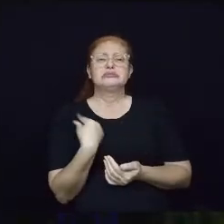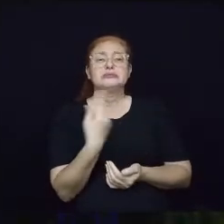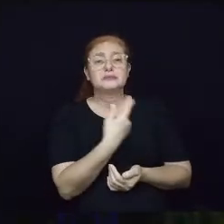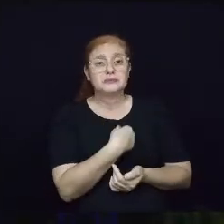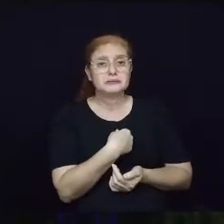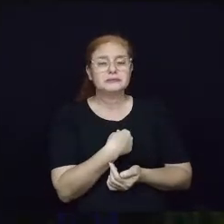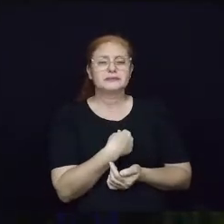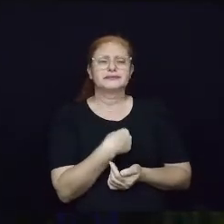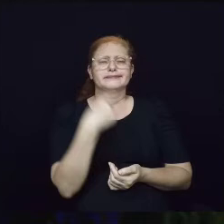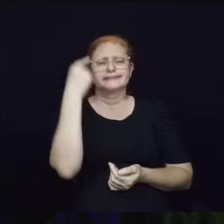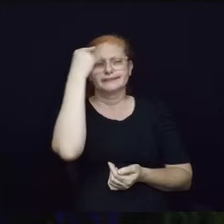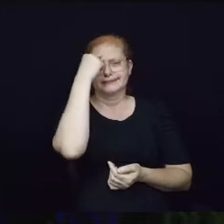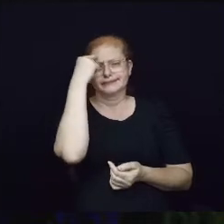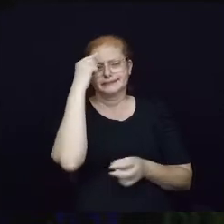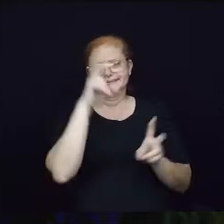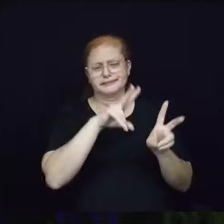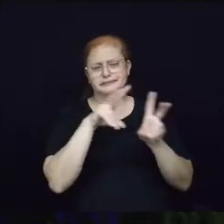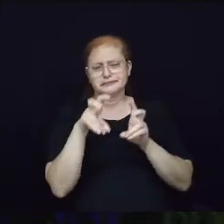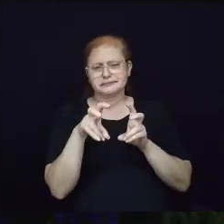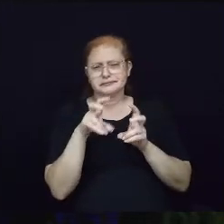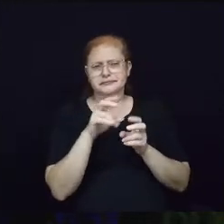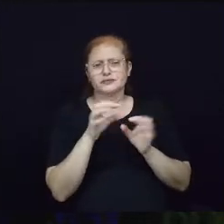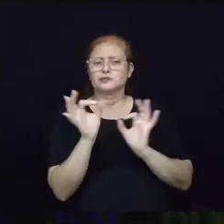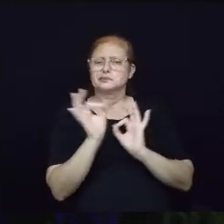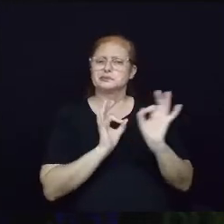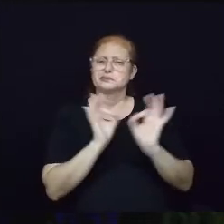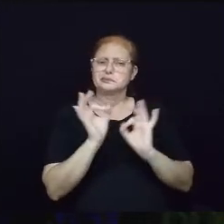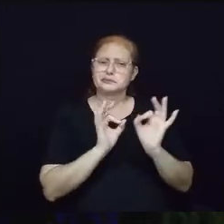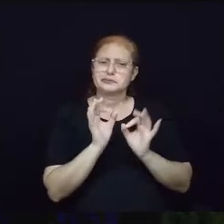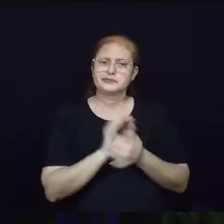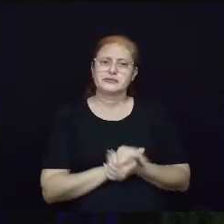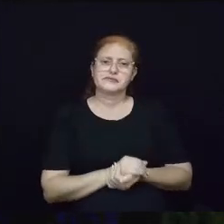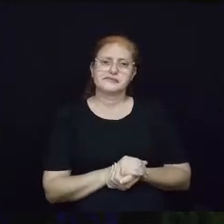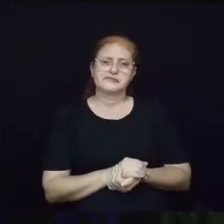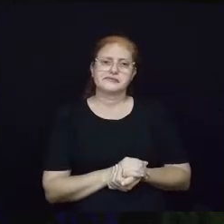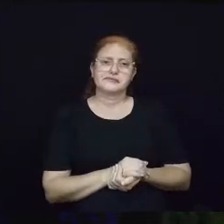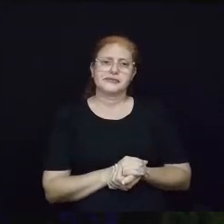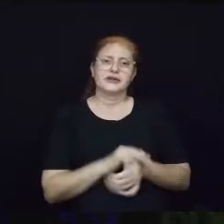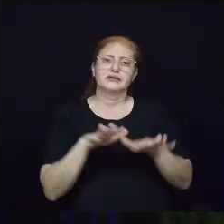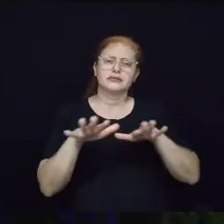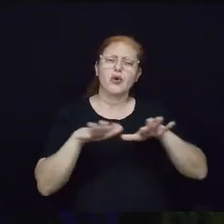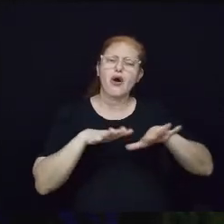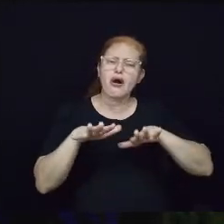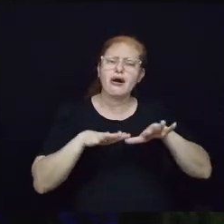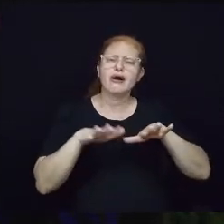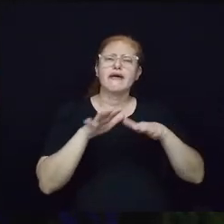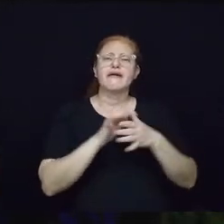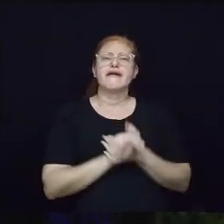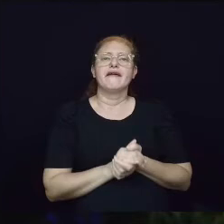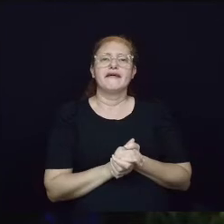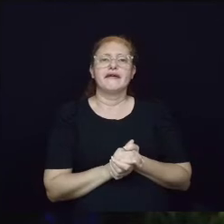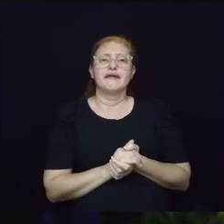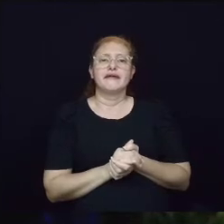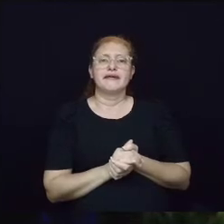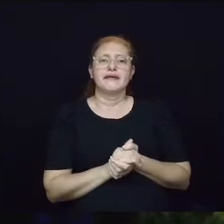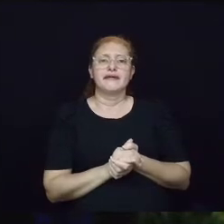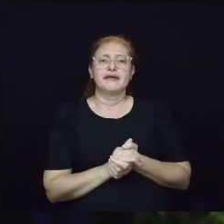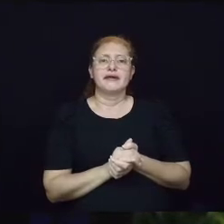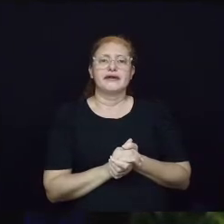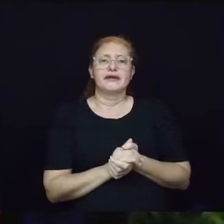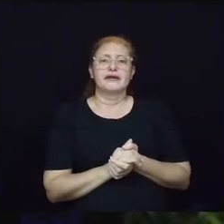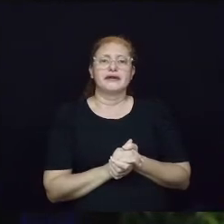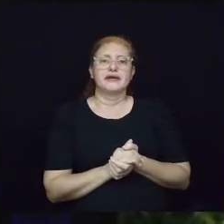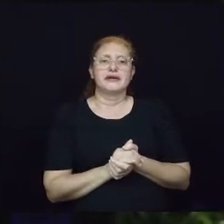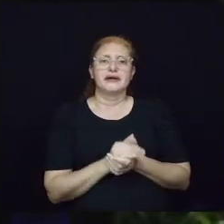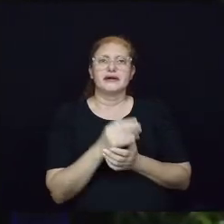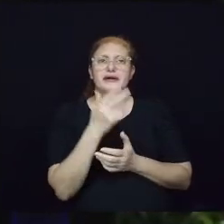estávamos pensando sobre essa organização móvel, né, que pode muito bem servir como uma